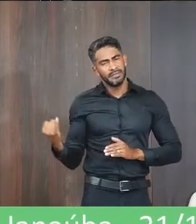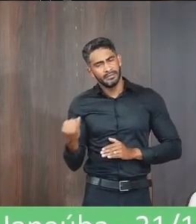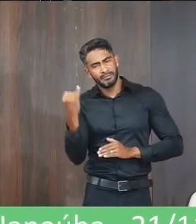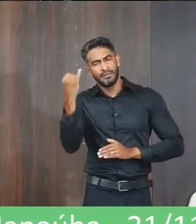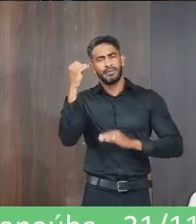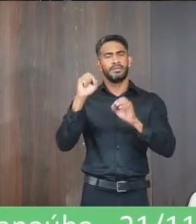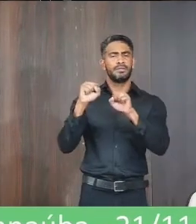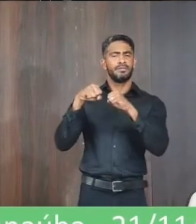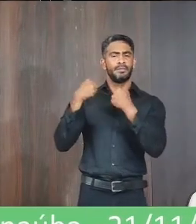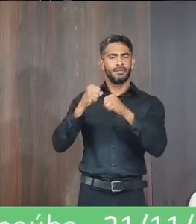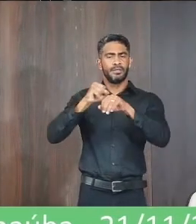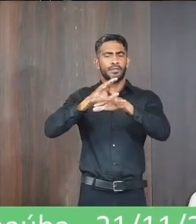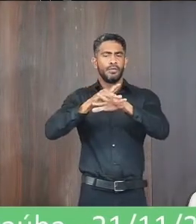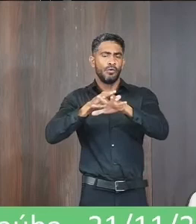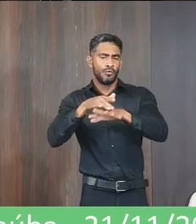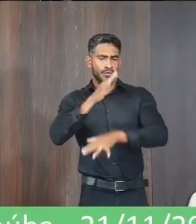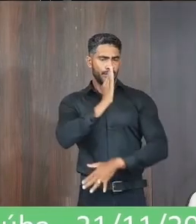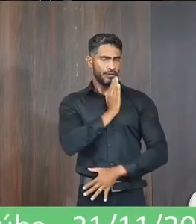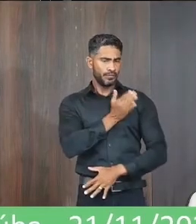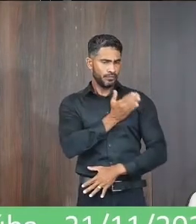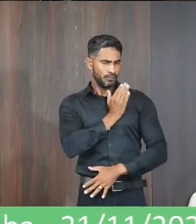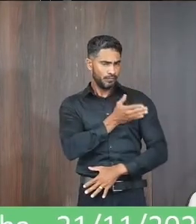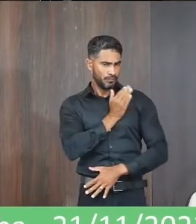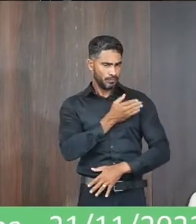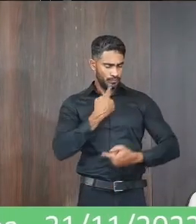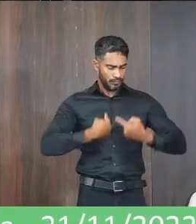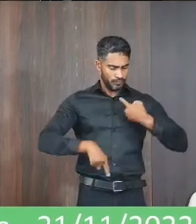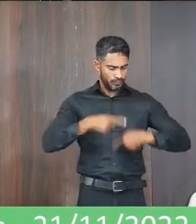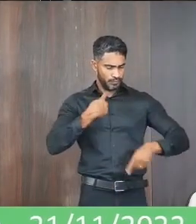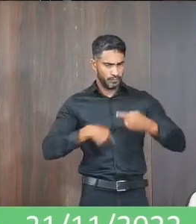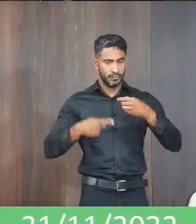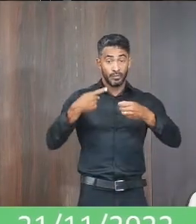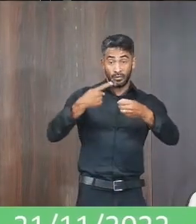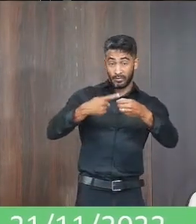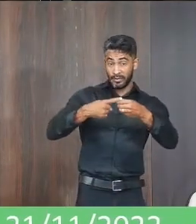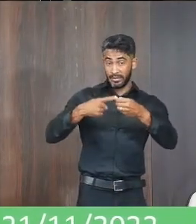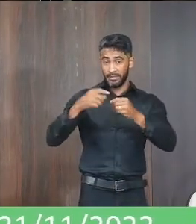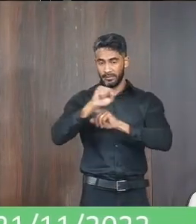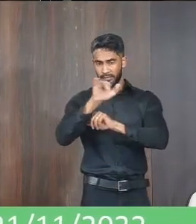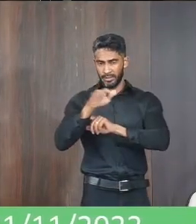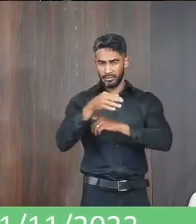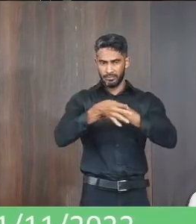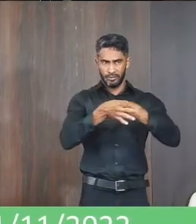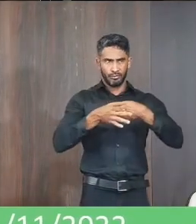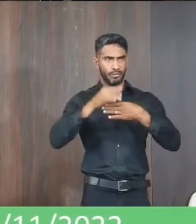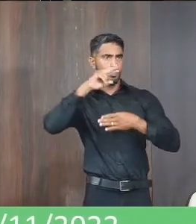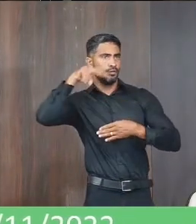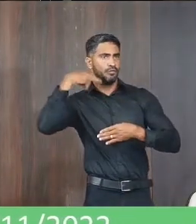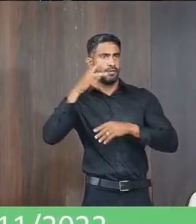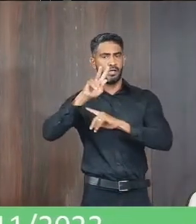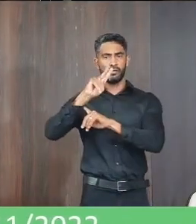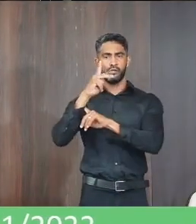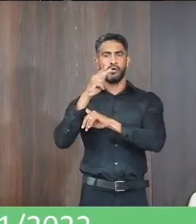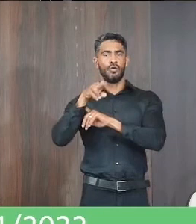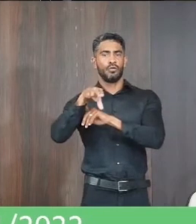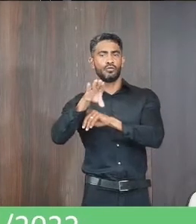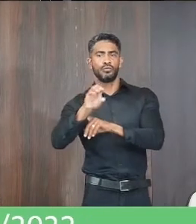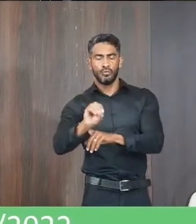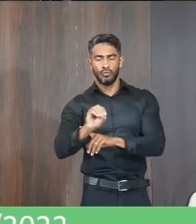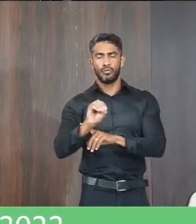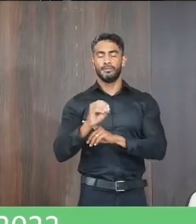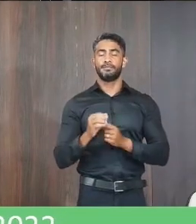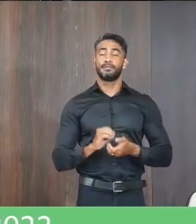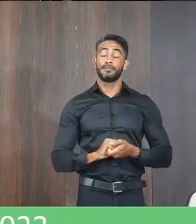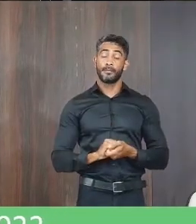da prevenção de doenças cardiovasculares, no âmbito do município de Janaúba, de autoria do vereador Hugo Leonardo Dias